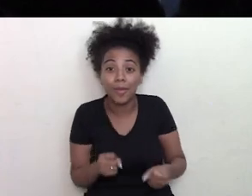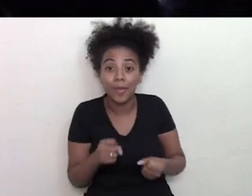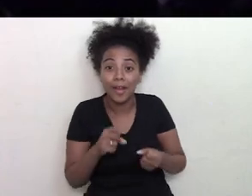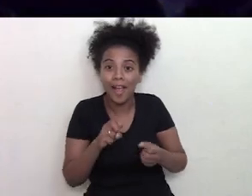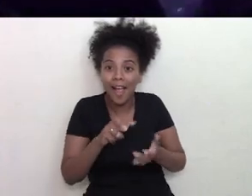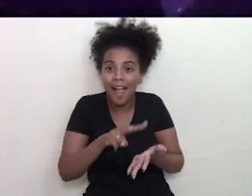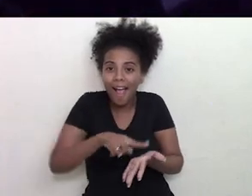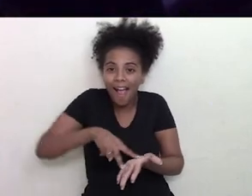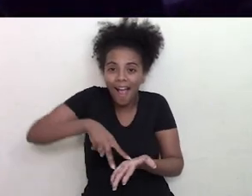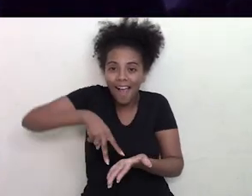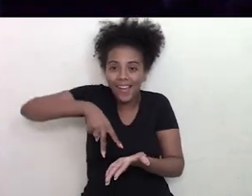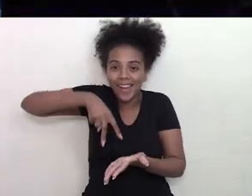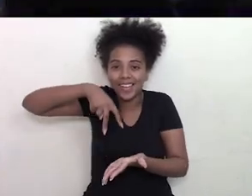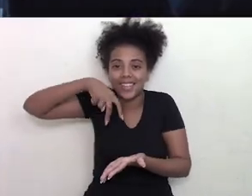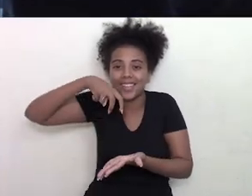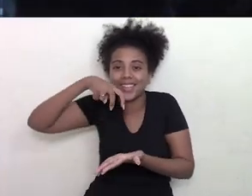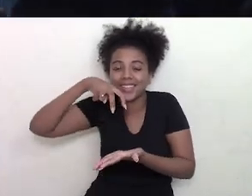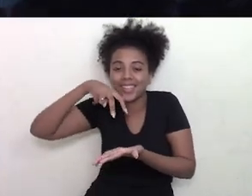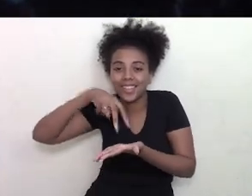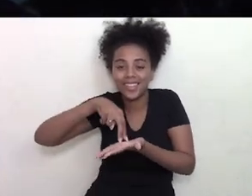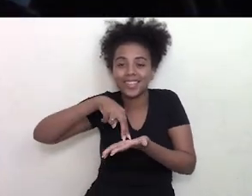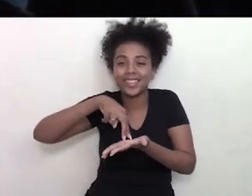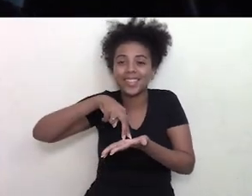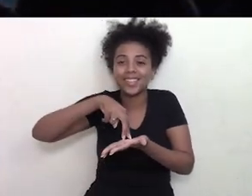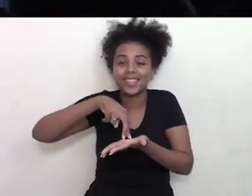Agora pode levantar.